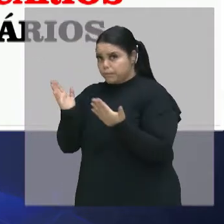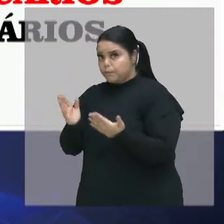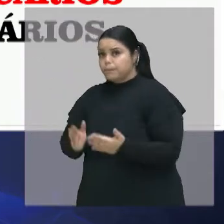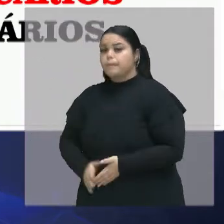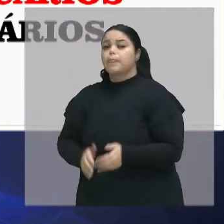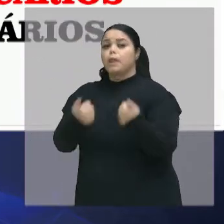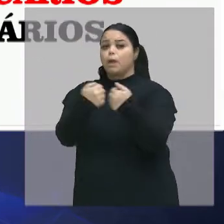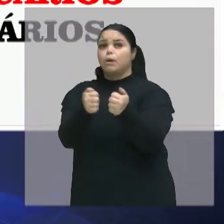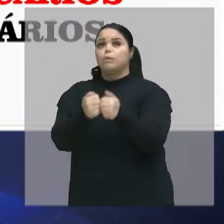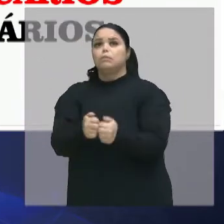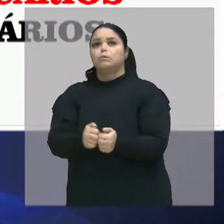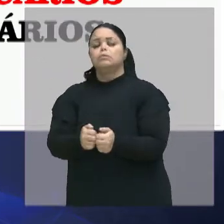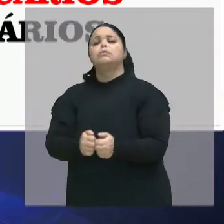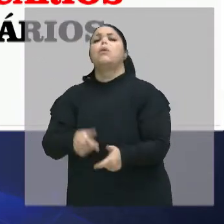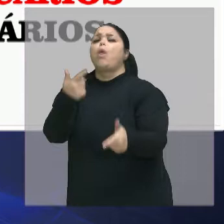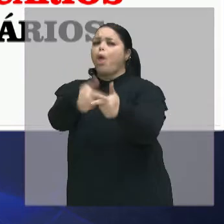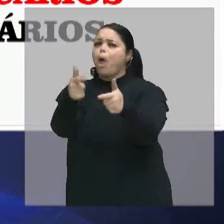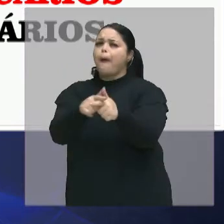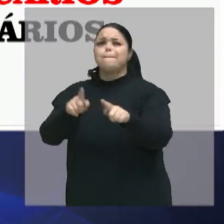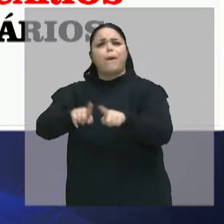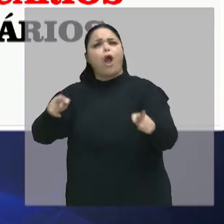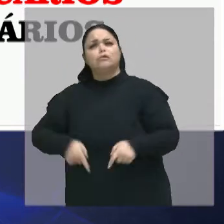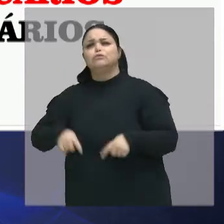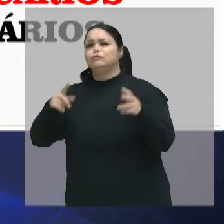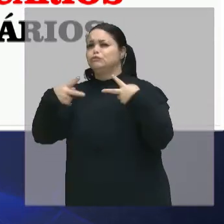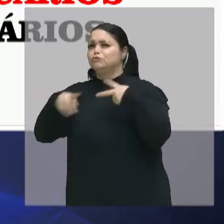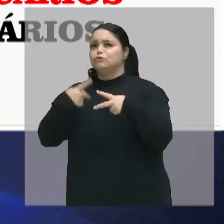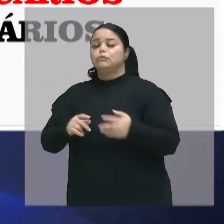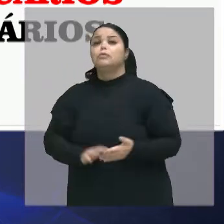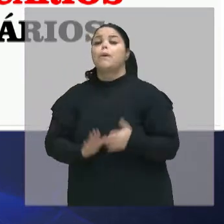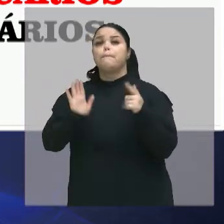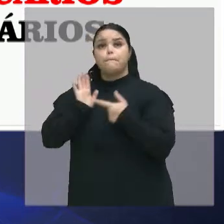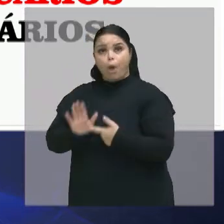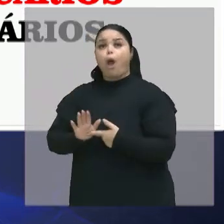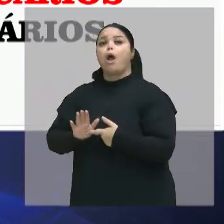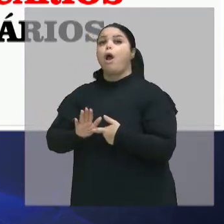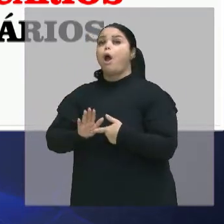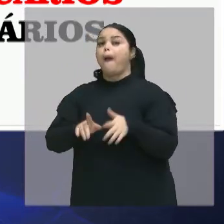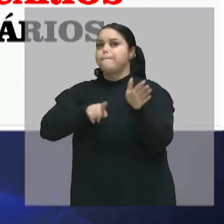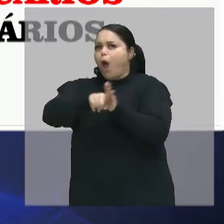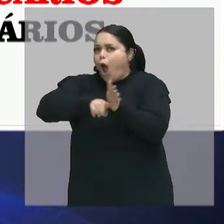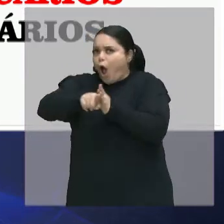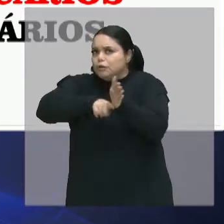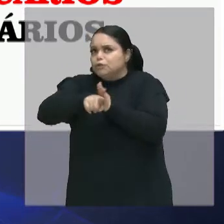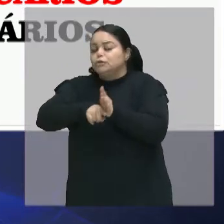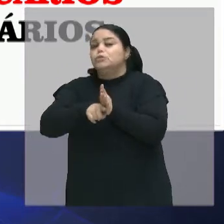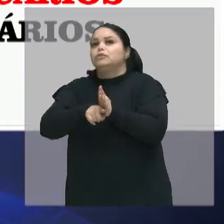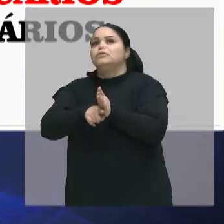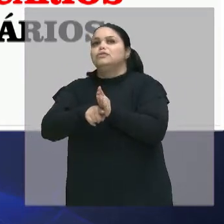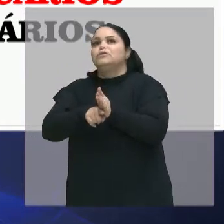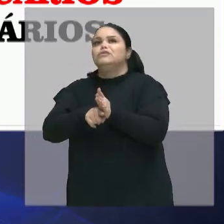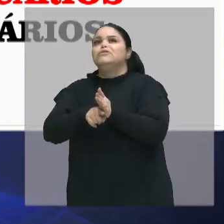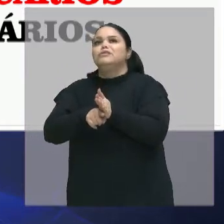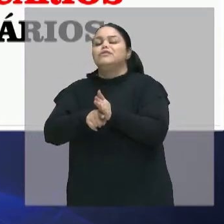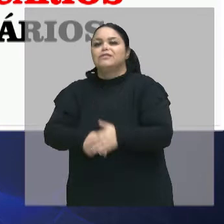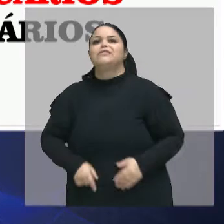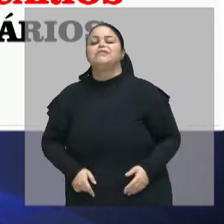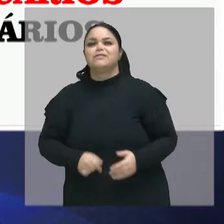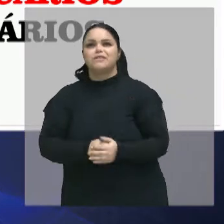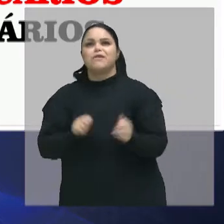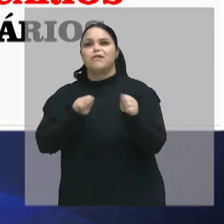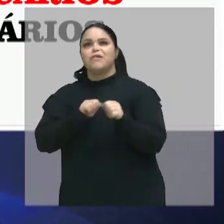Transporte coletivo é o maior problema de São José, aponta a pesquisa da Associação Comercial feita